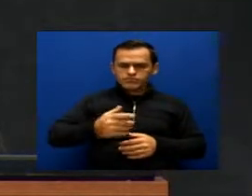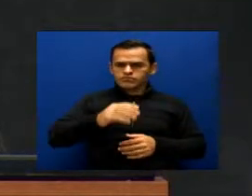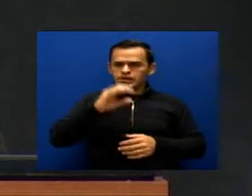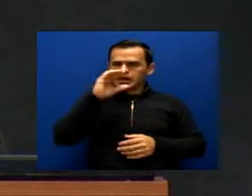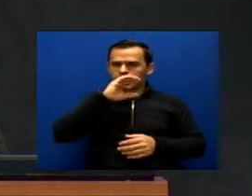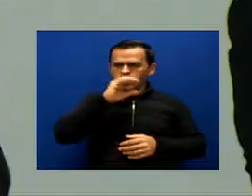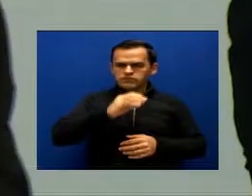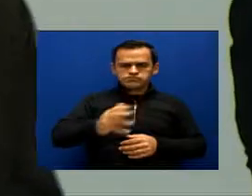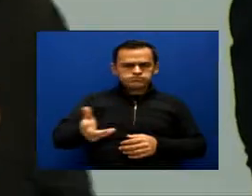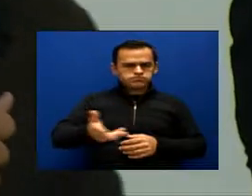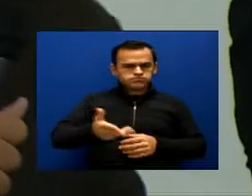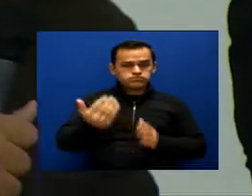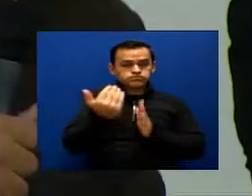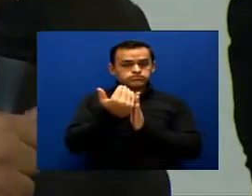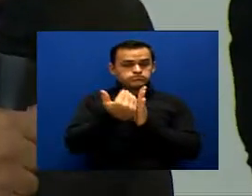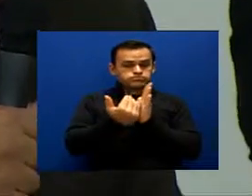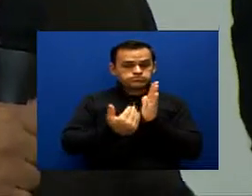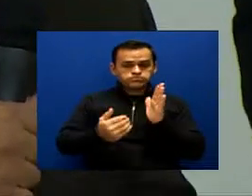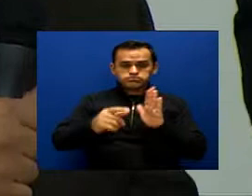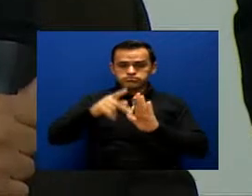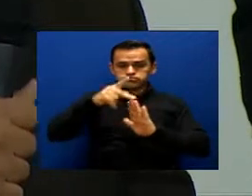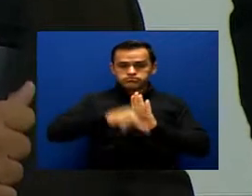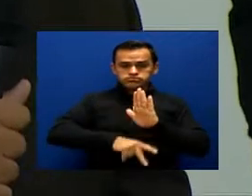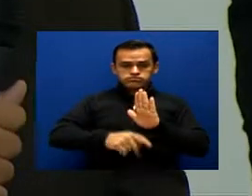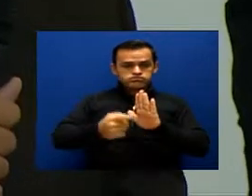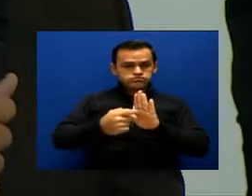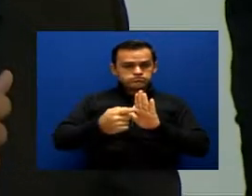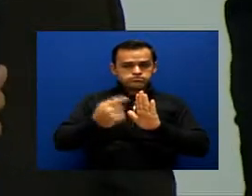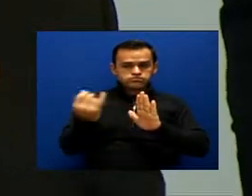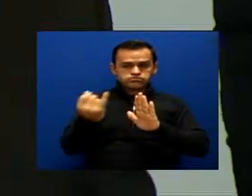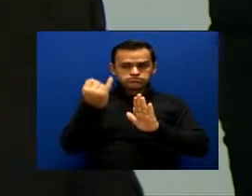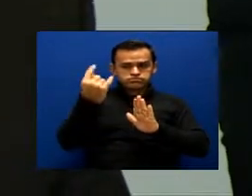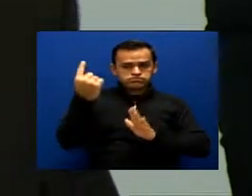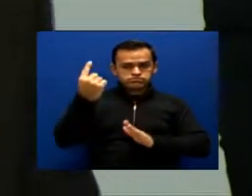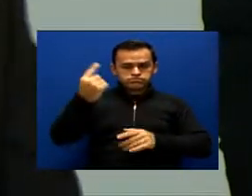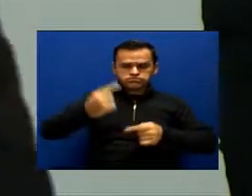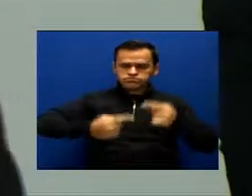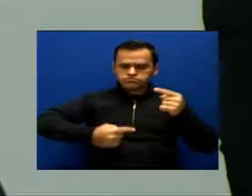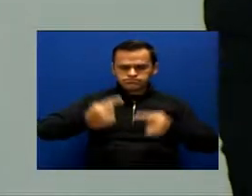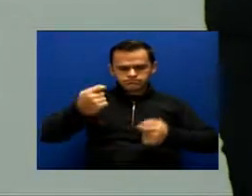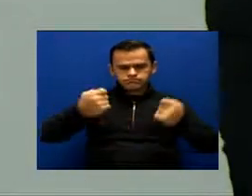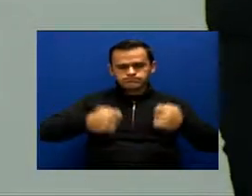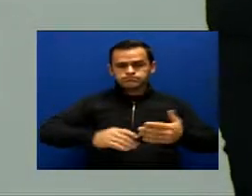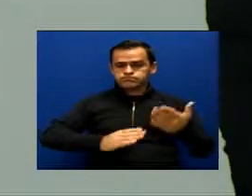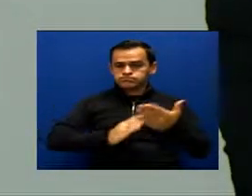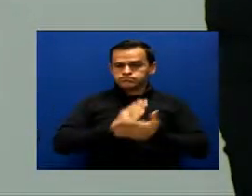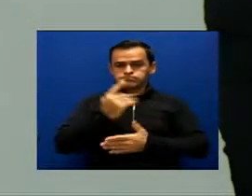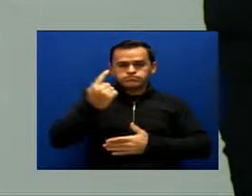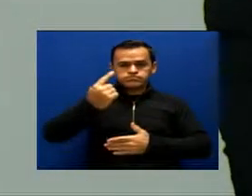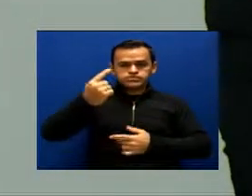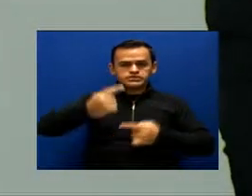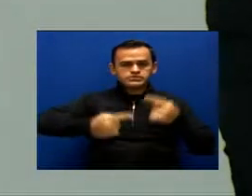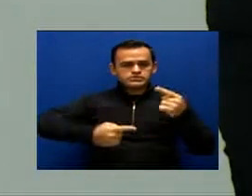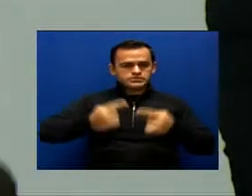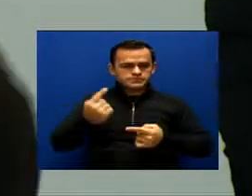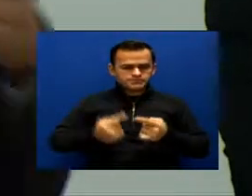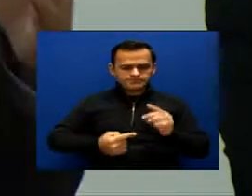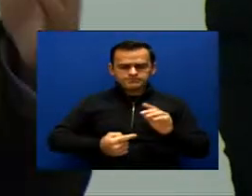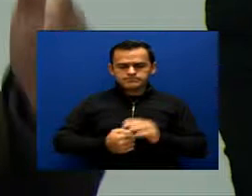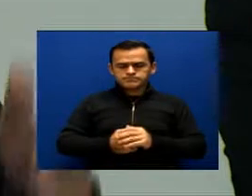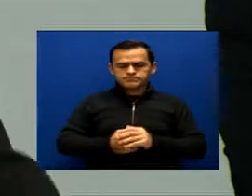a pauta, porque tem um projeto aqui, senhor presidente, que está em primeira discussão, que nós precisamos aprovar em primeira discussão, porque é uma